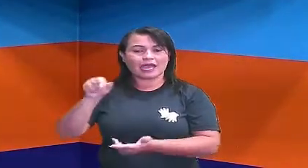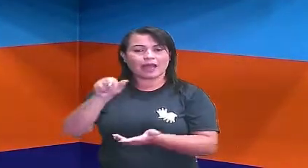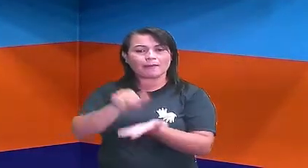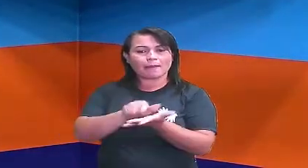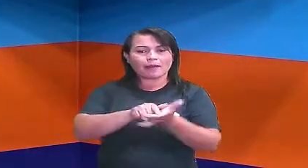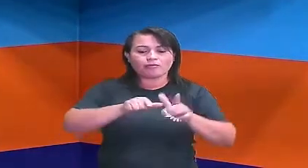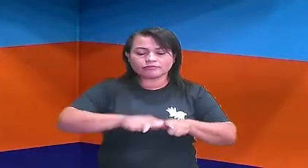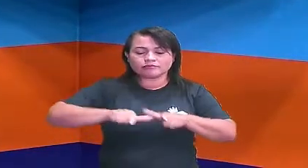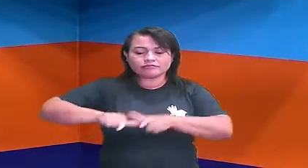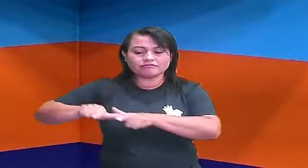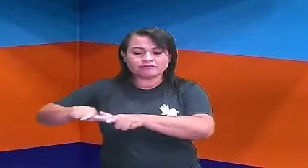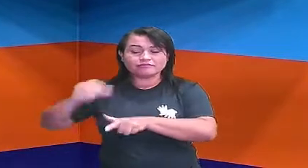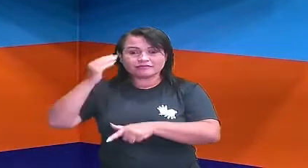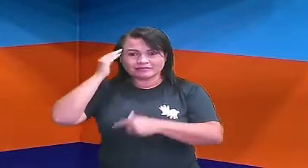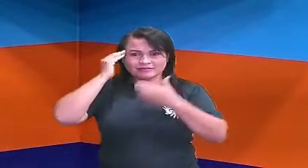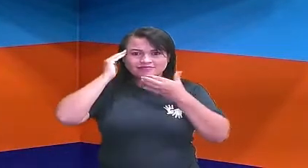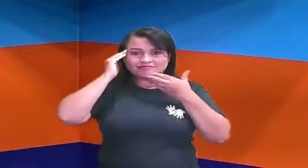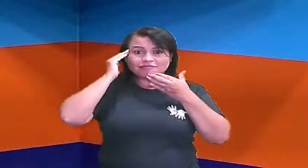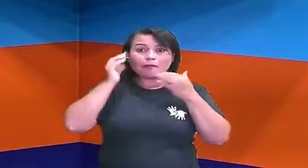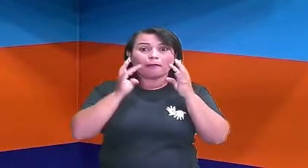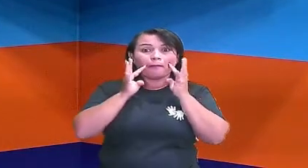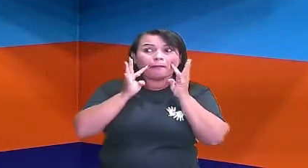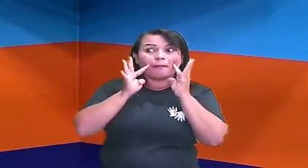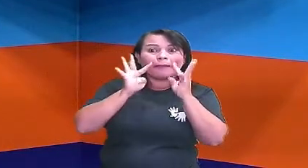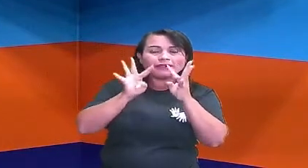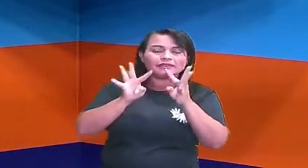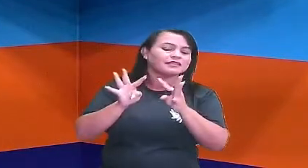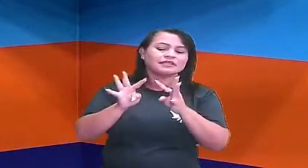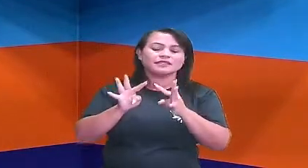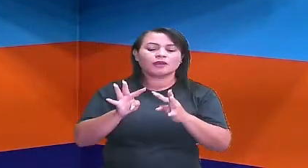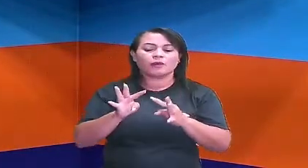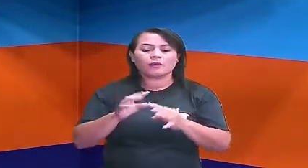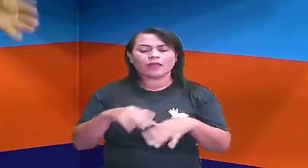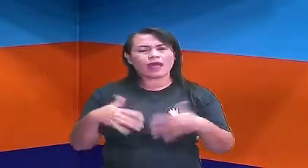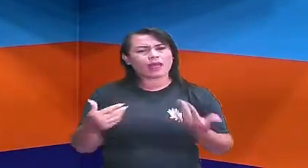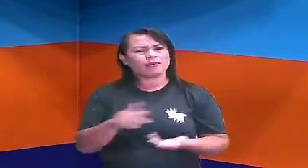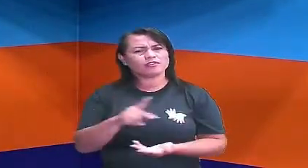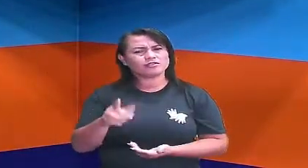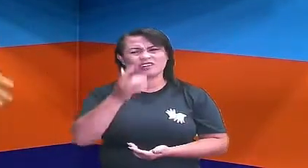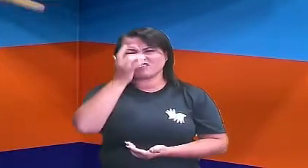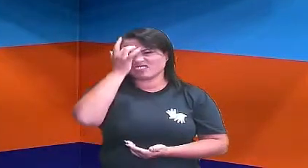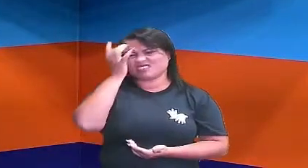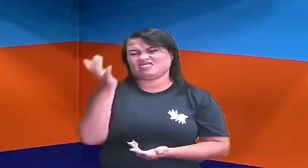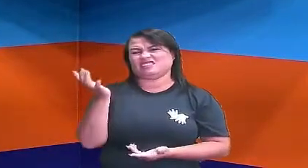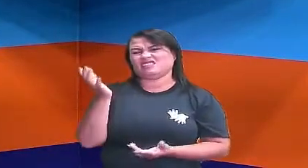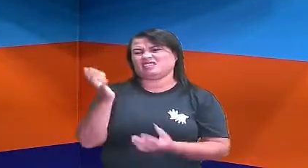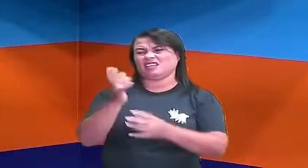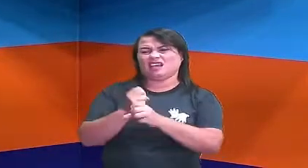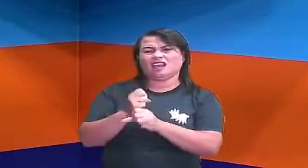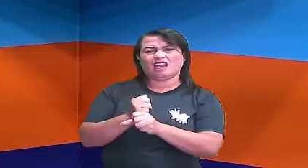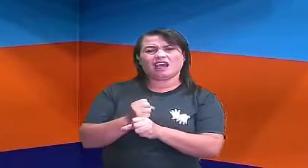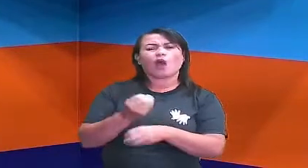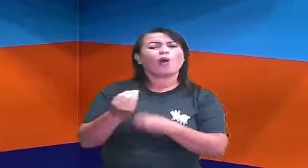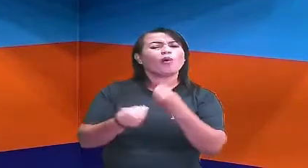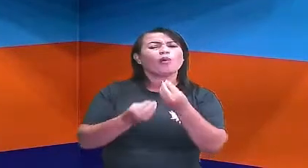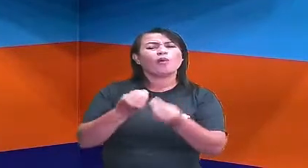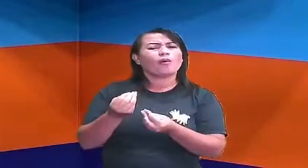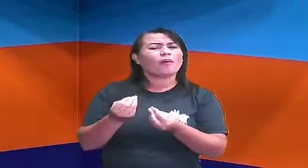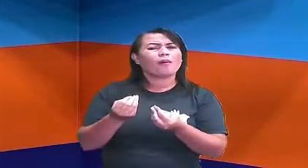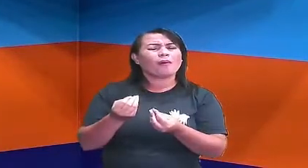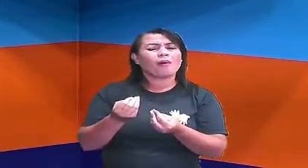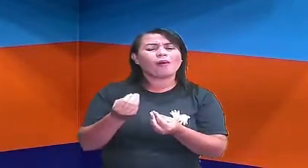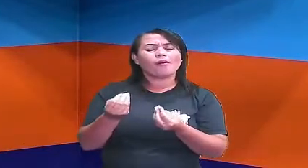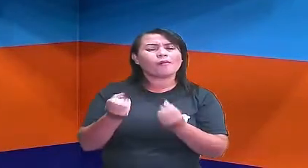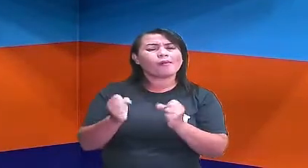para entender? Então, presta bem atenção a isso aqui. Ah, professora, facilita esse cálculo aí para mim. O que é que a senhora fez? Como eu